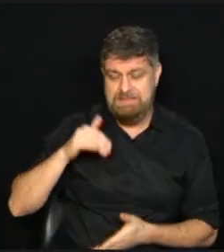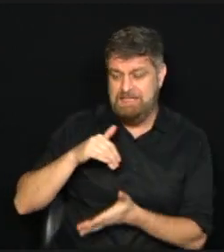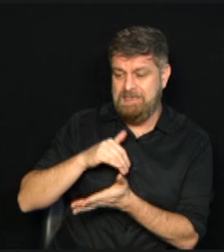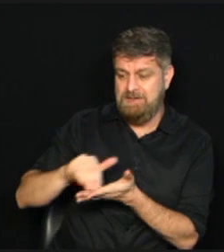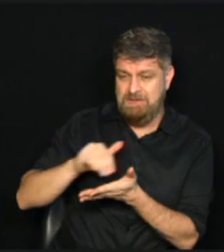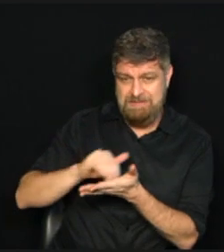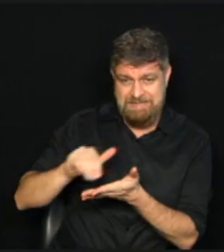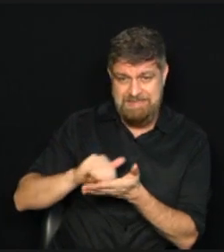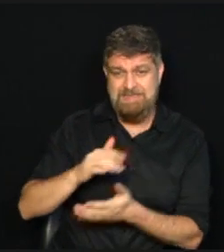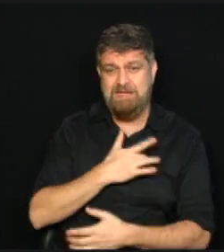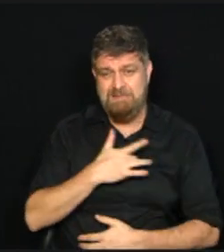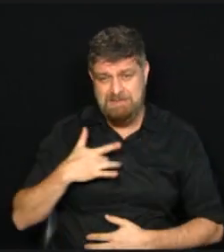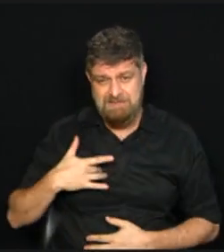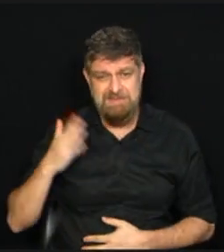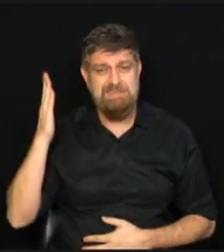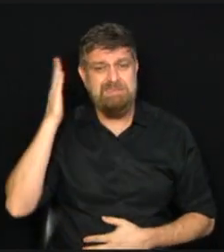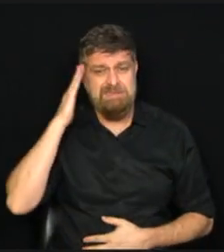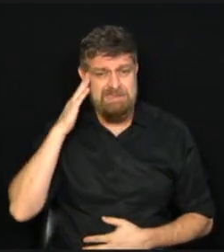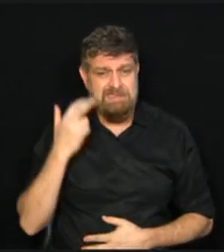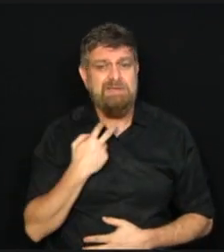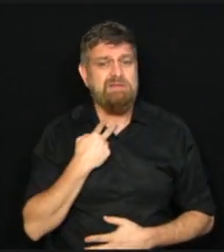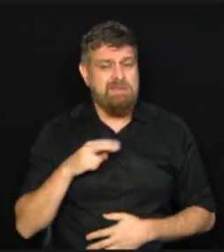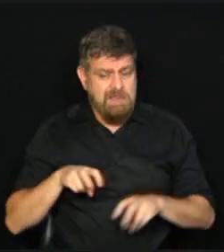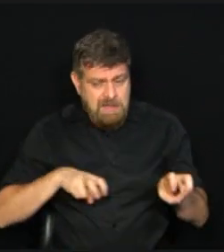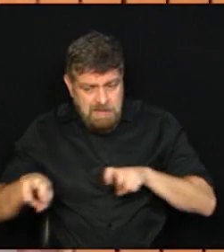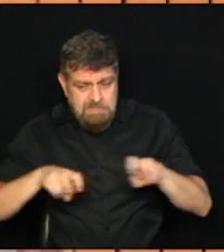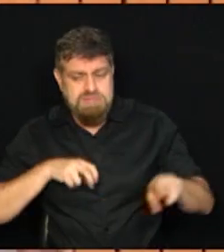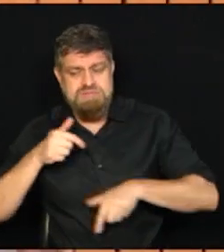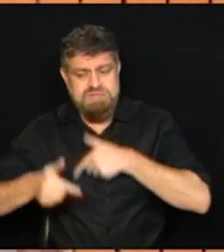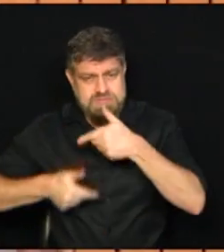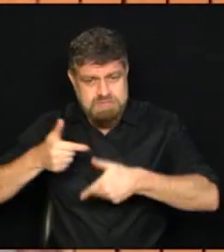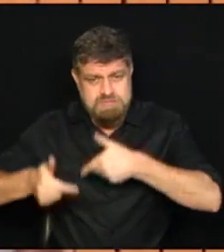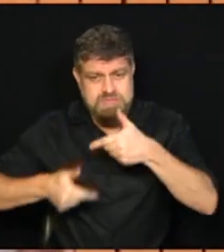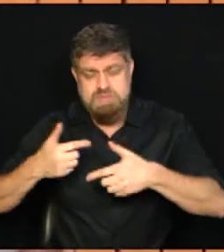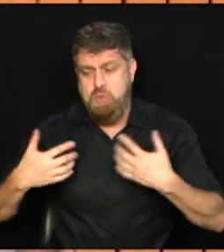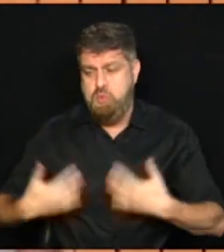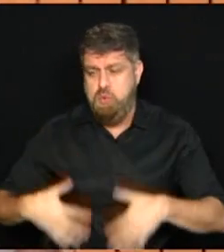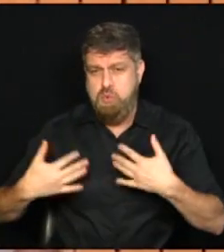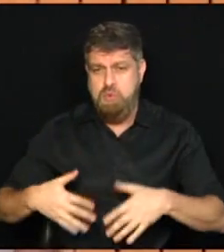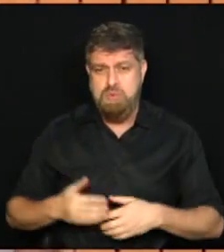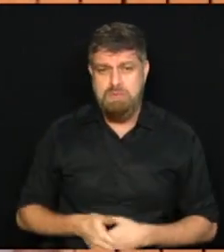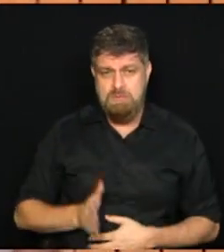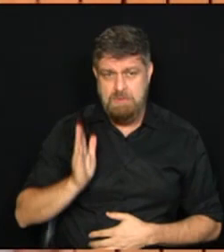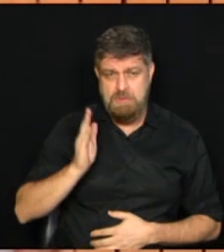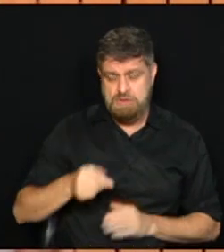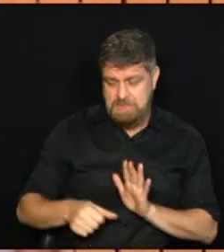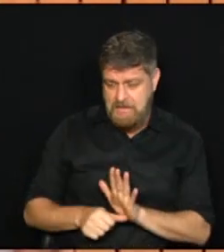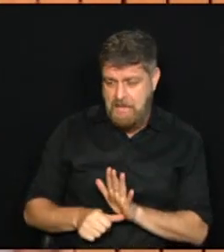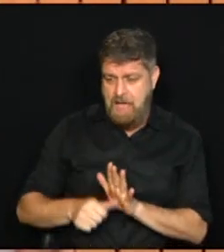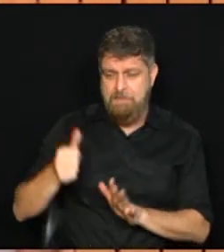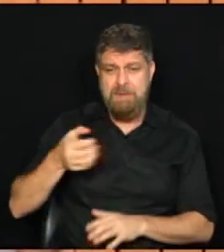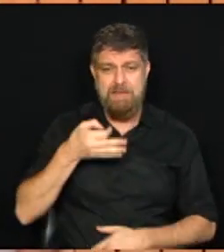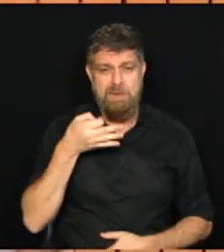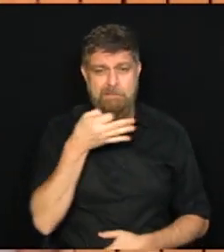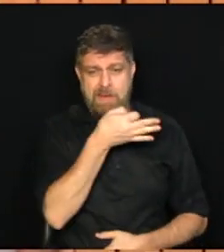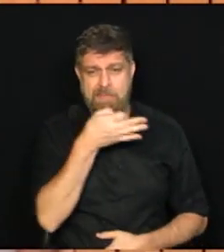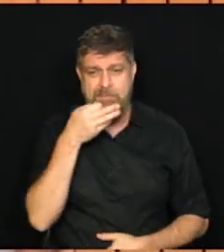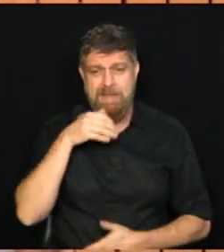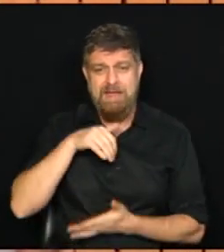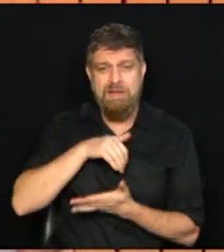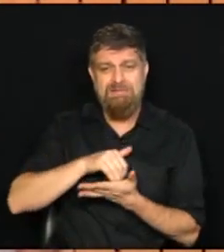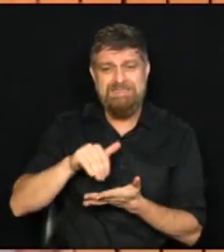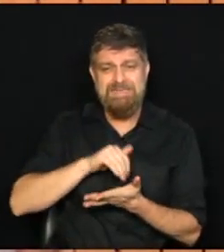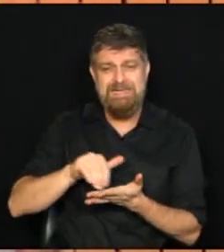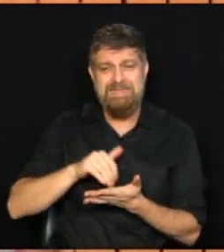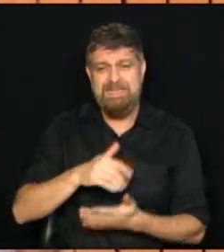atribuições do senhor, da agenda, uma agenda bem intensa, então eu vou passar de pronto a palavra ao senhor para que